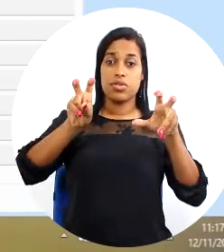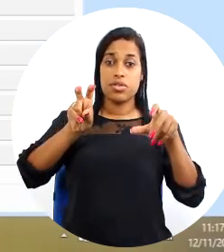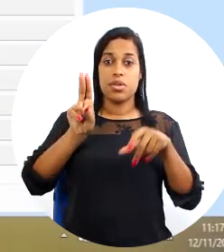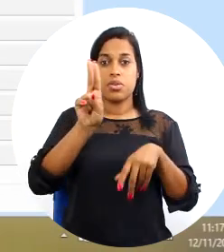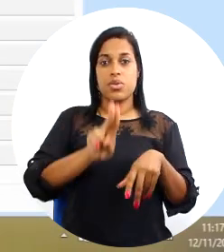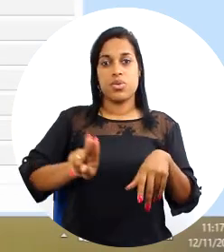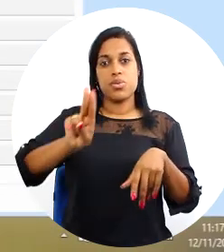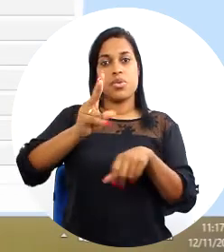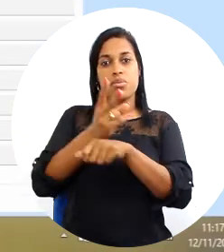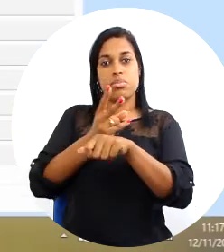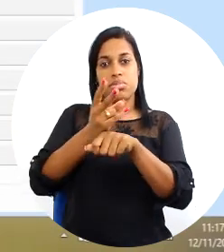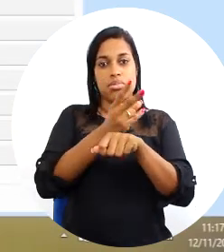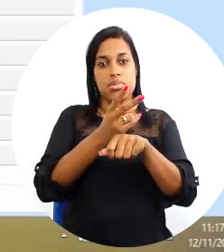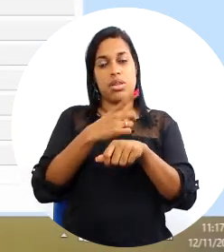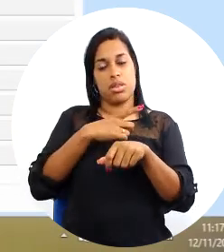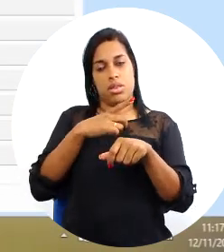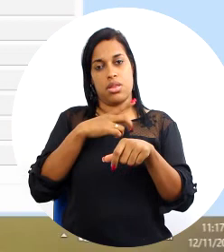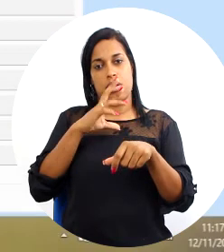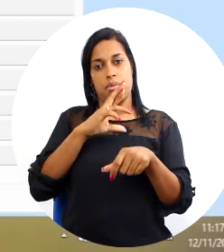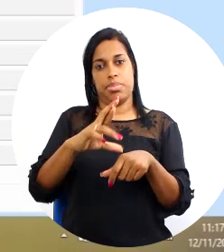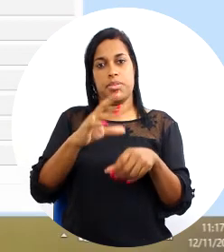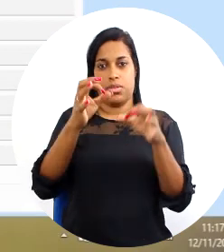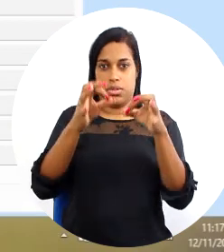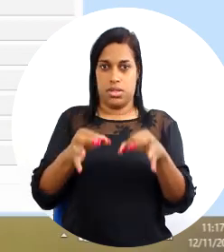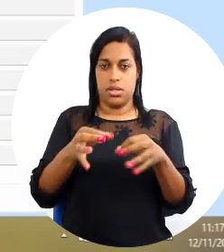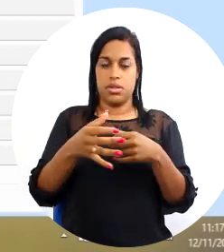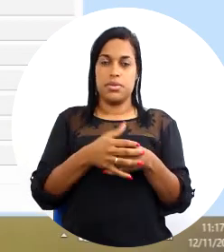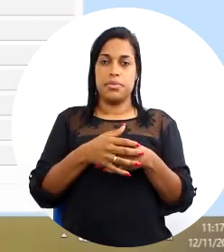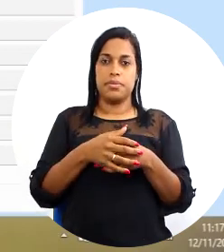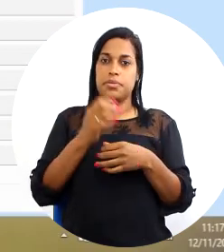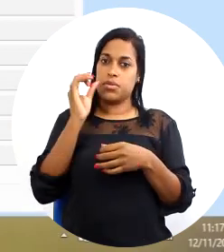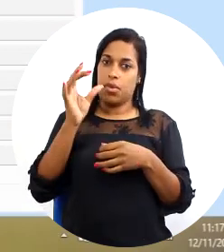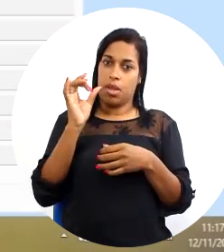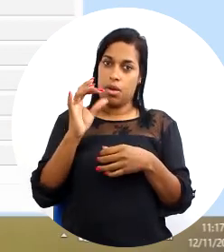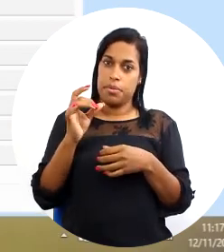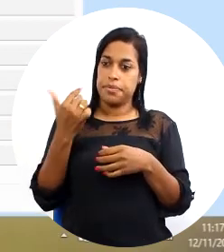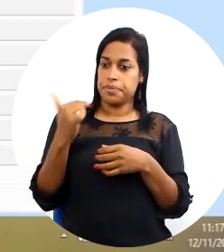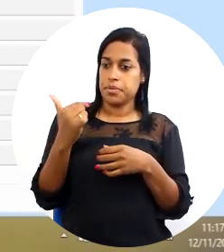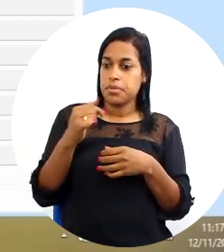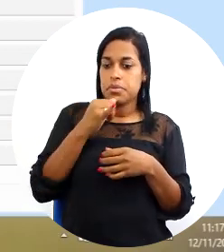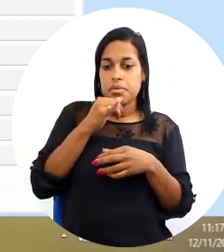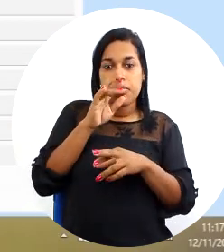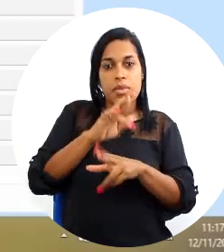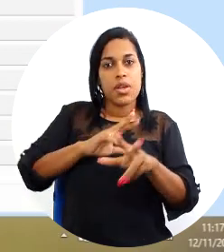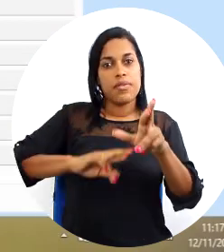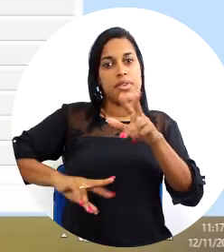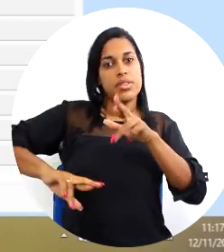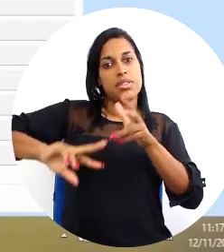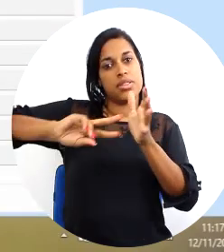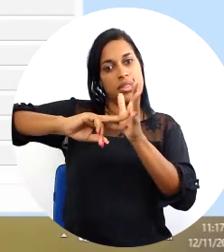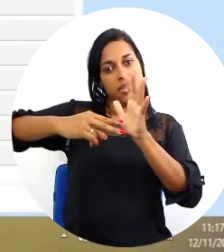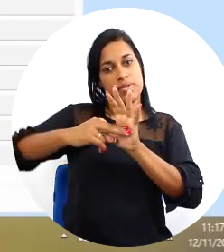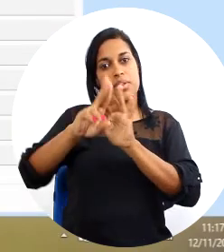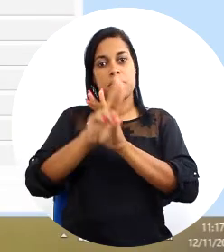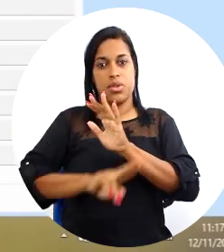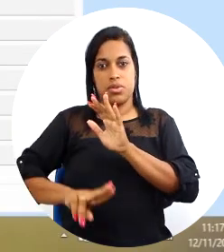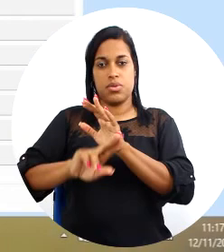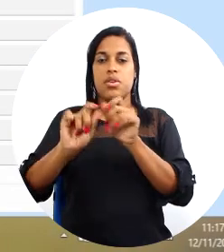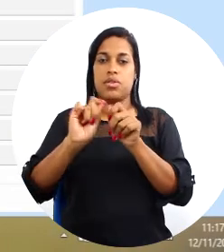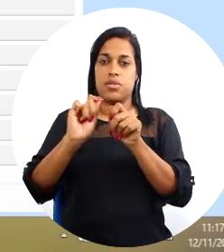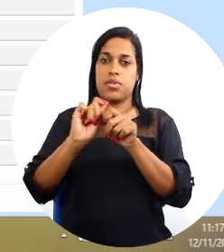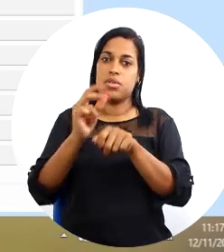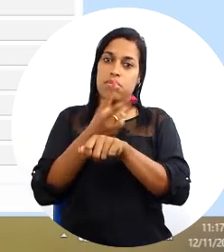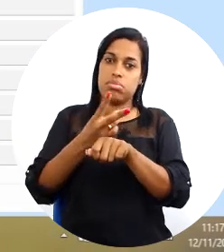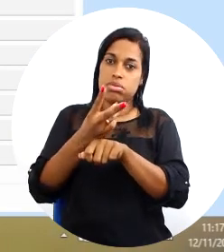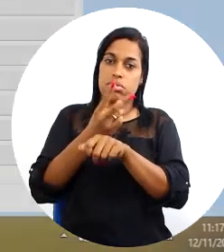usuários vão buscar existe uma correspondência adequado para que não venha é diferente seguidos para que o usuário faça a busca